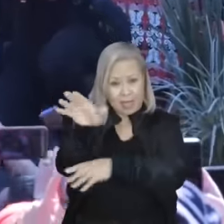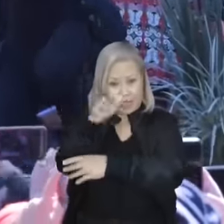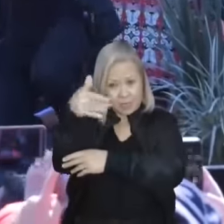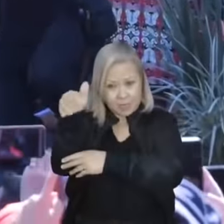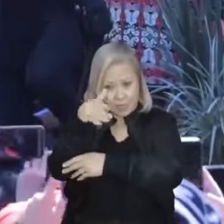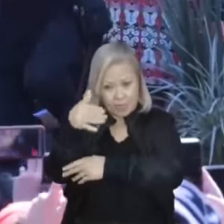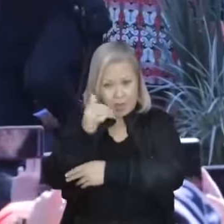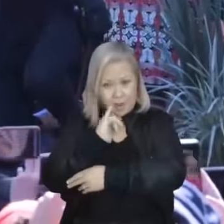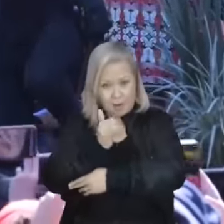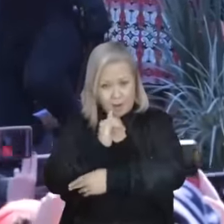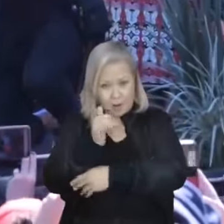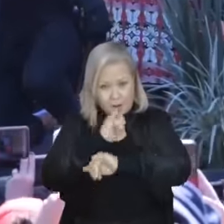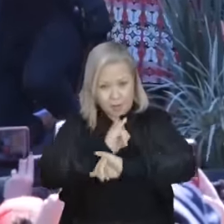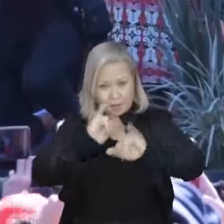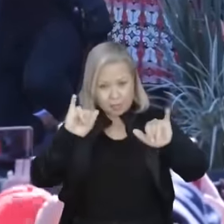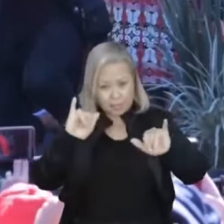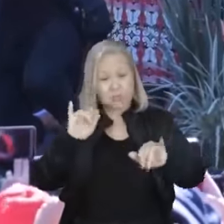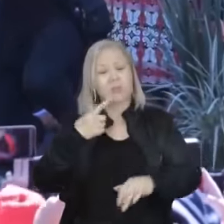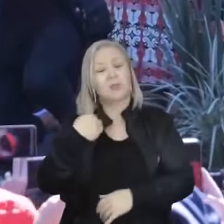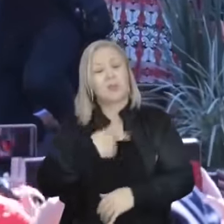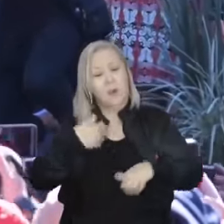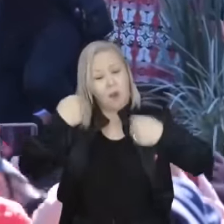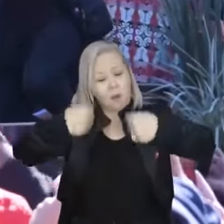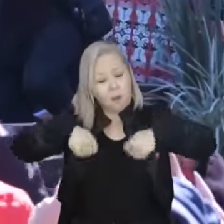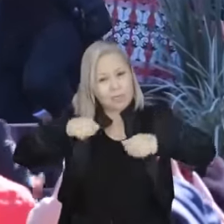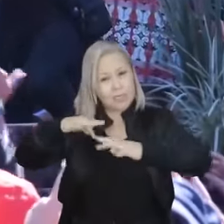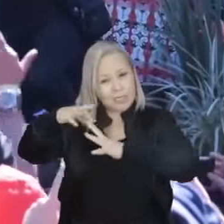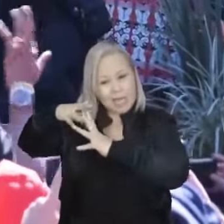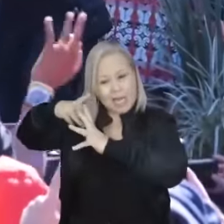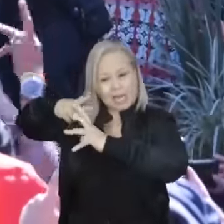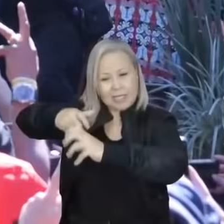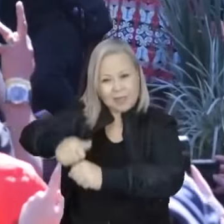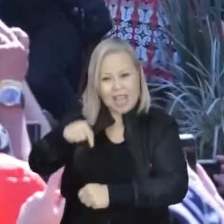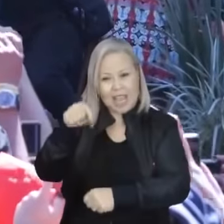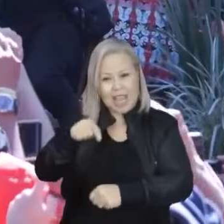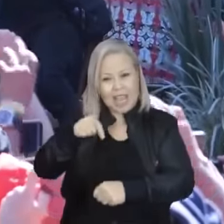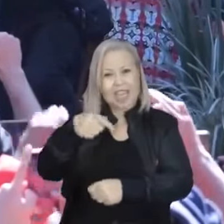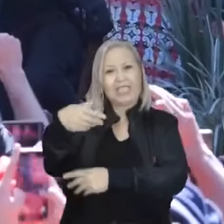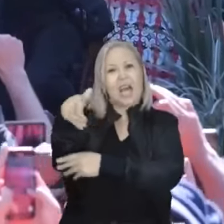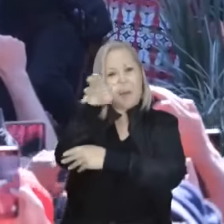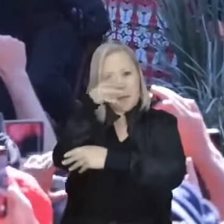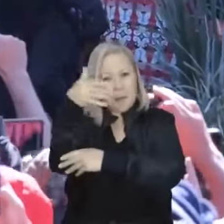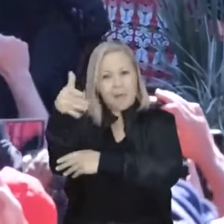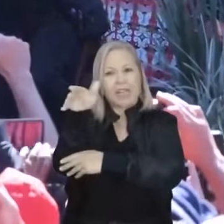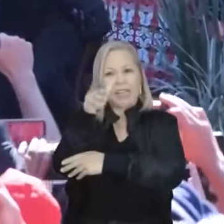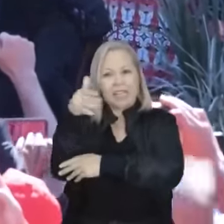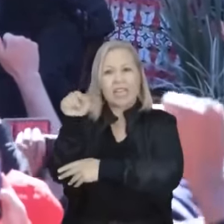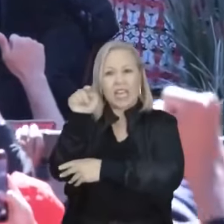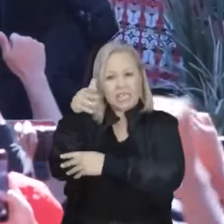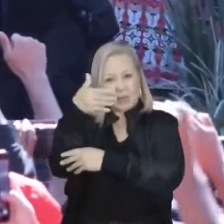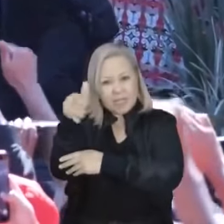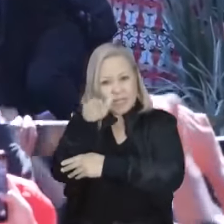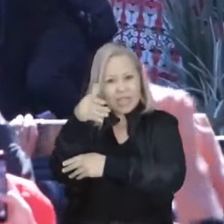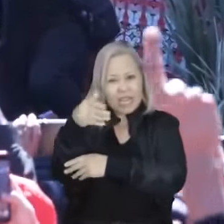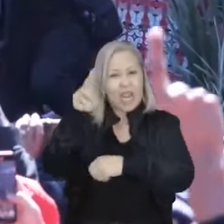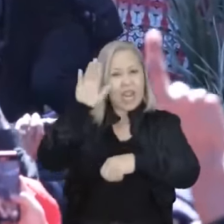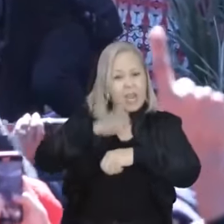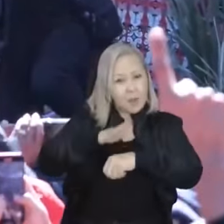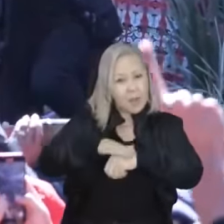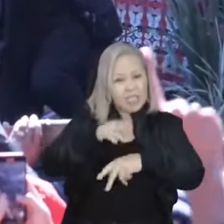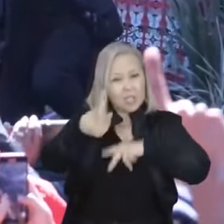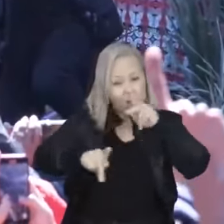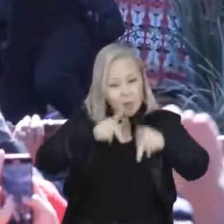nós precisamos resgatar essa bandeira, que essa bandeira é do povo trabalhador desse país.